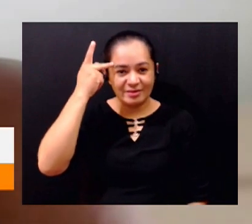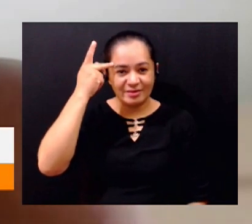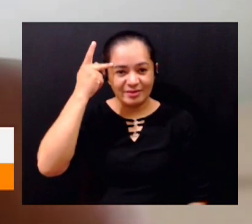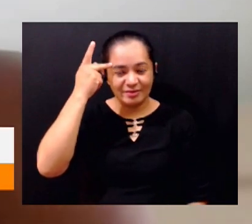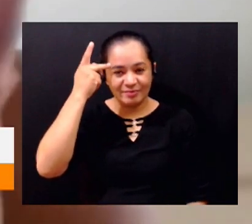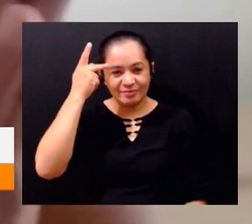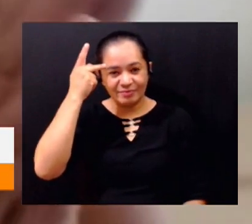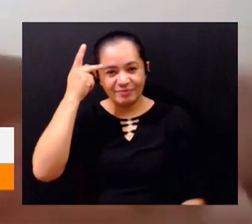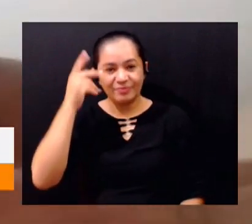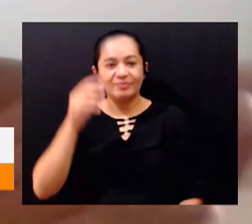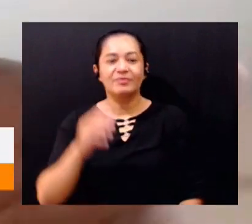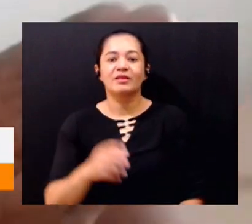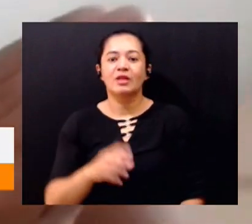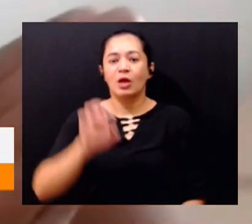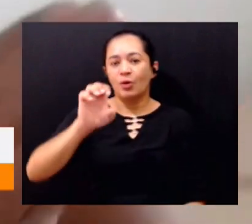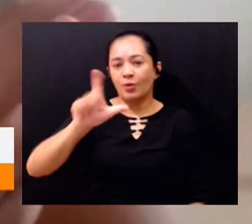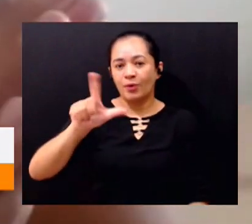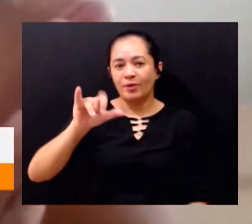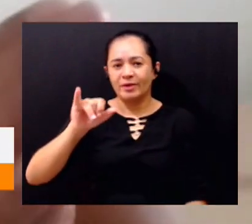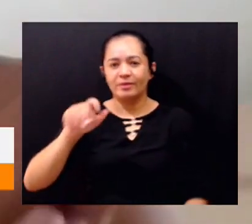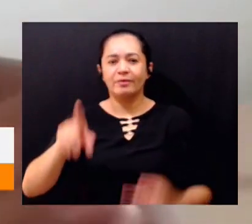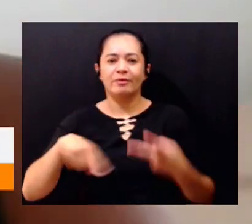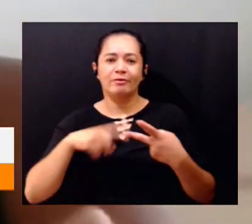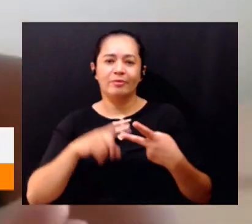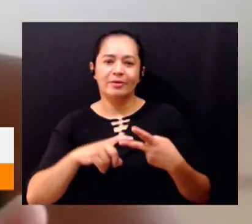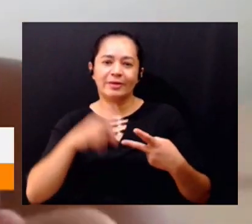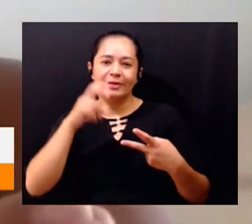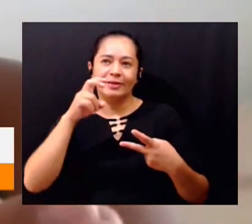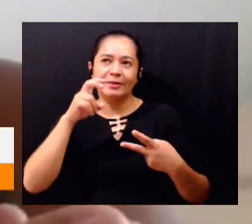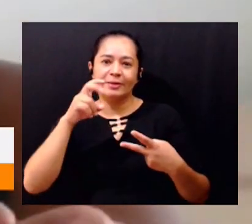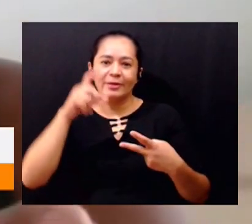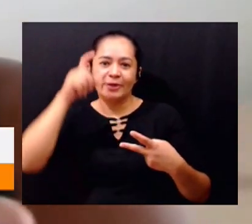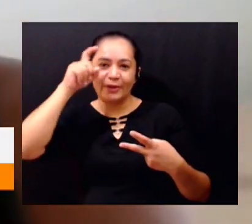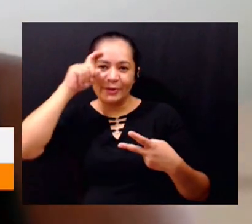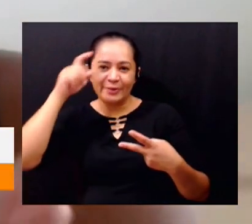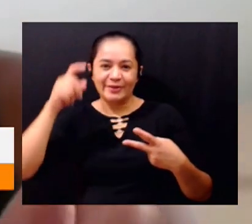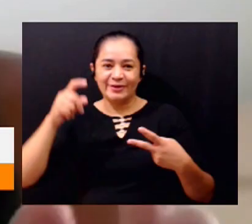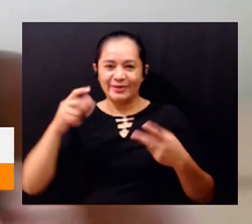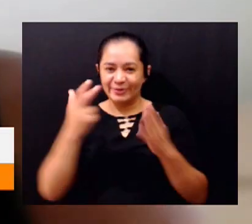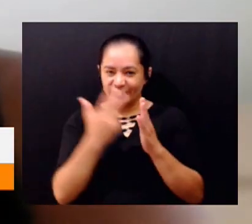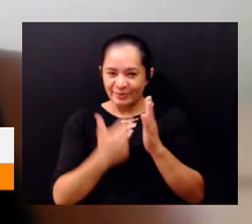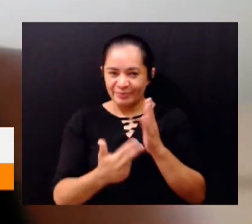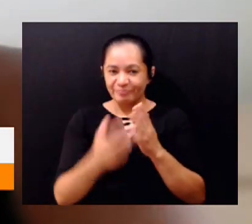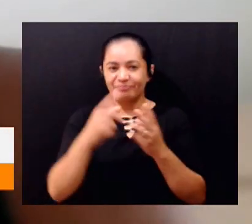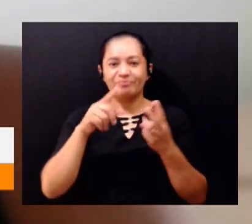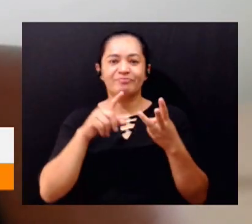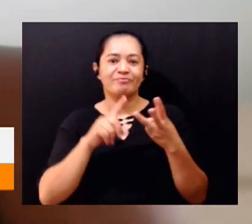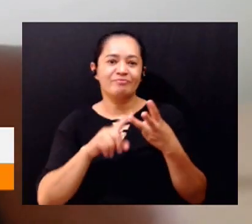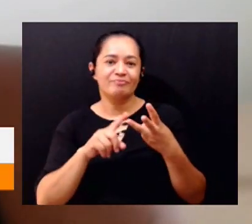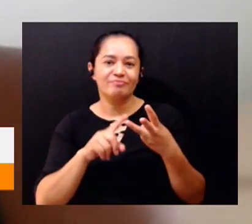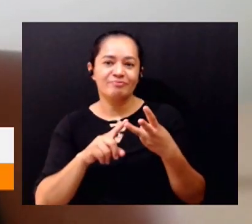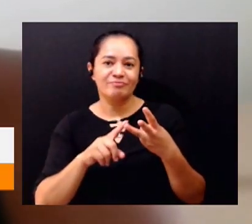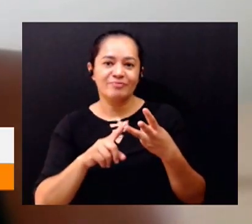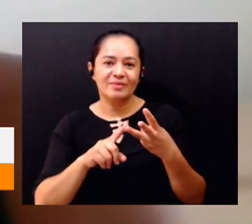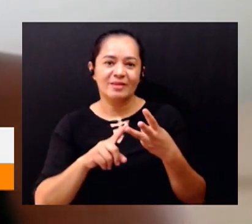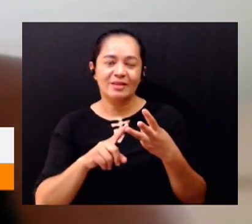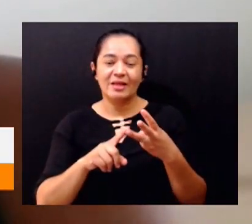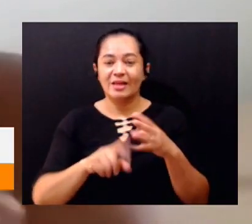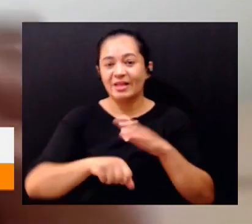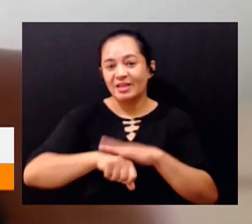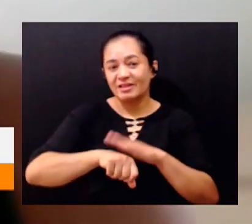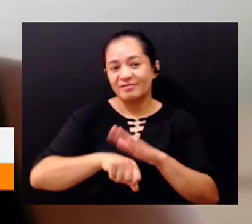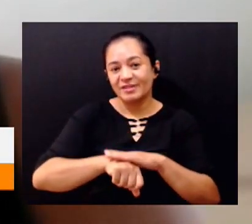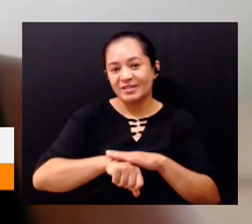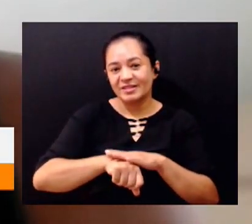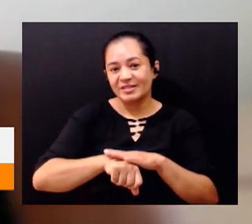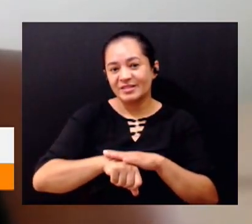de Souza, tinha os personagens dele, que era a turma do Kaká, e ele fazia as animações do Silvio Santos.